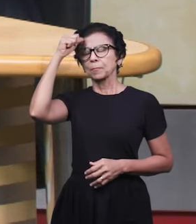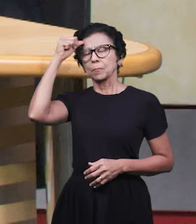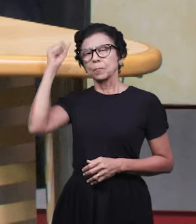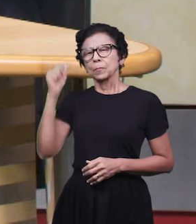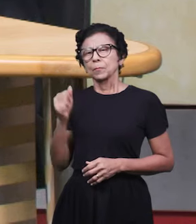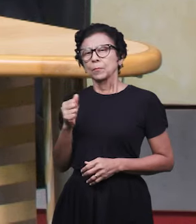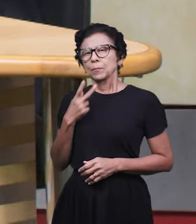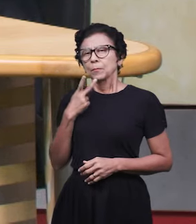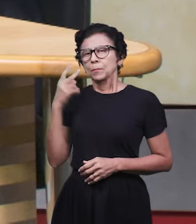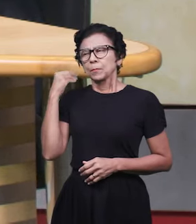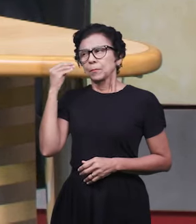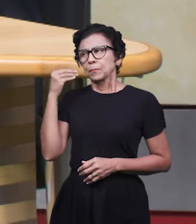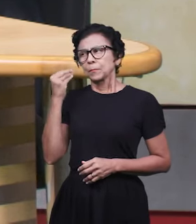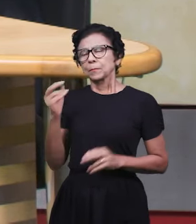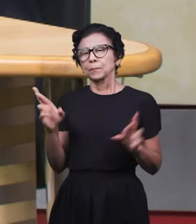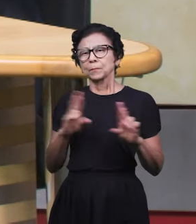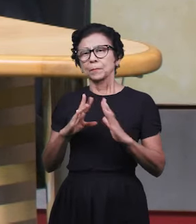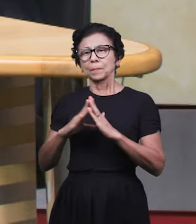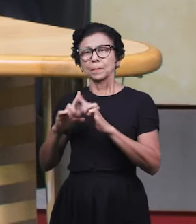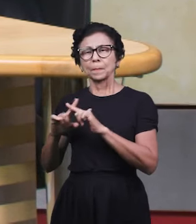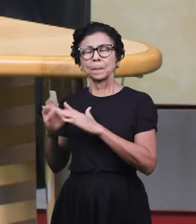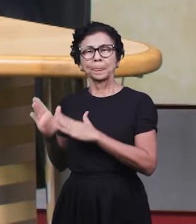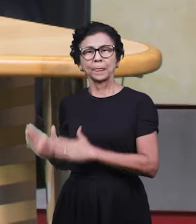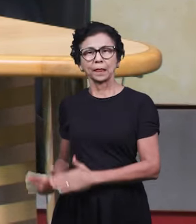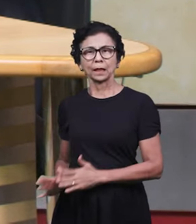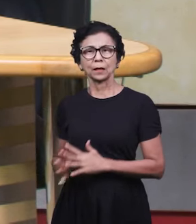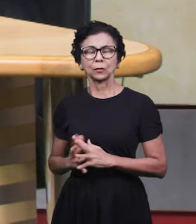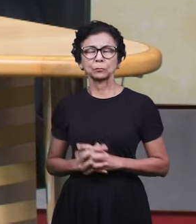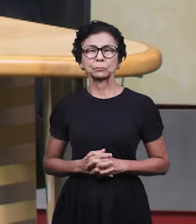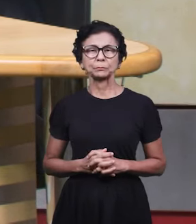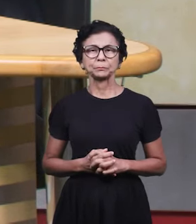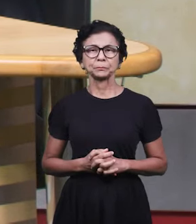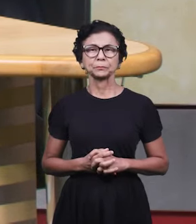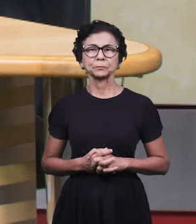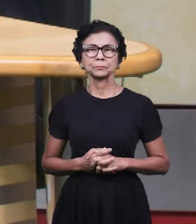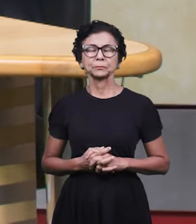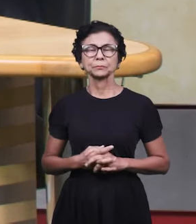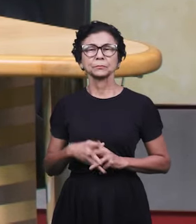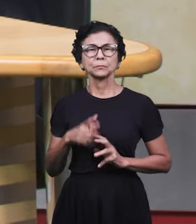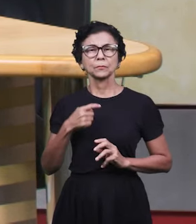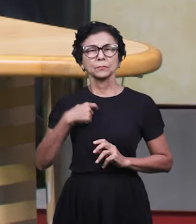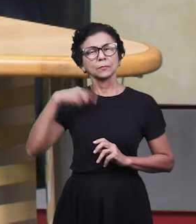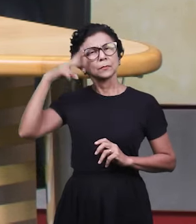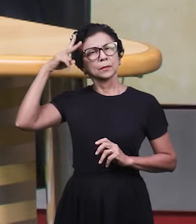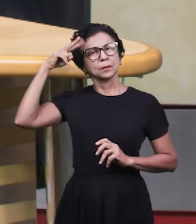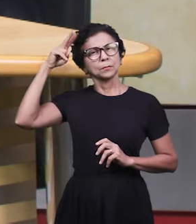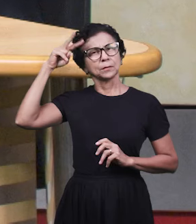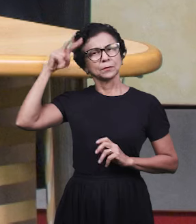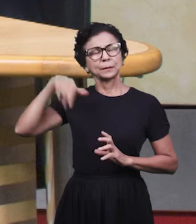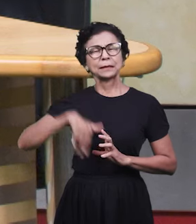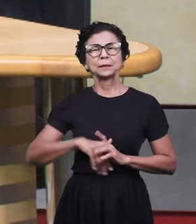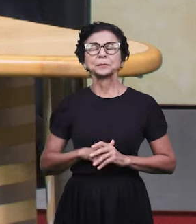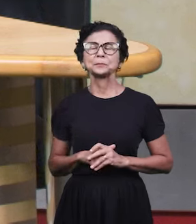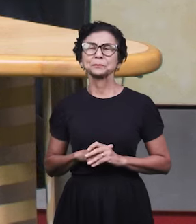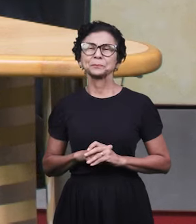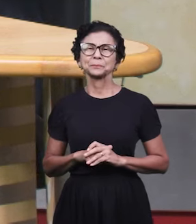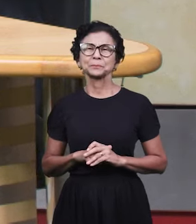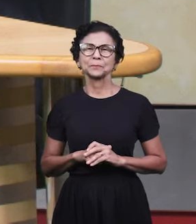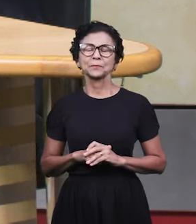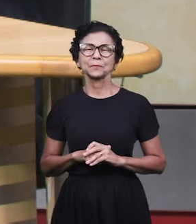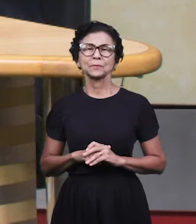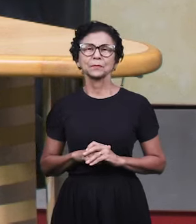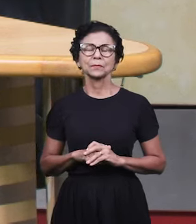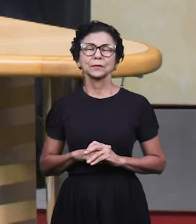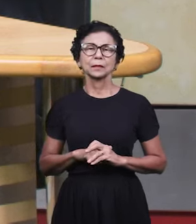da experiência de anjo na vida da igreja. Eu me lembrei aqui, né, durante o programa, de